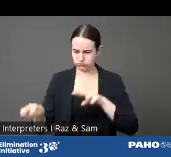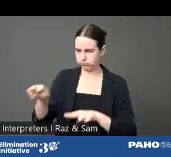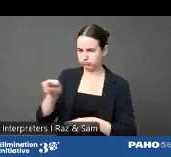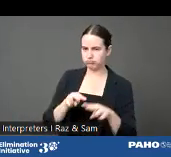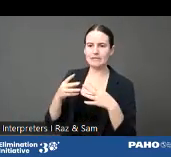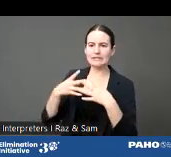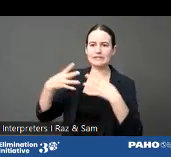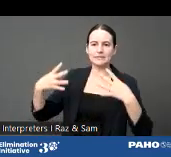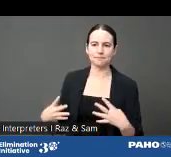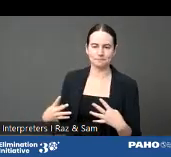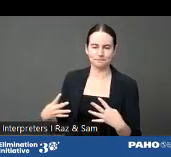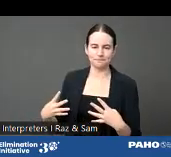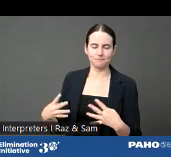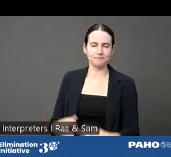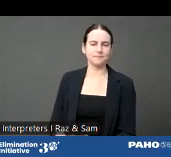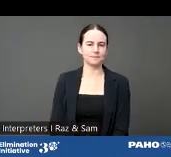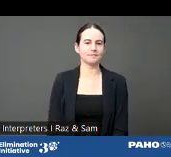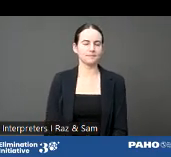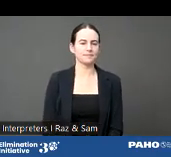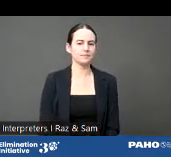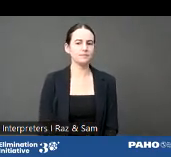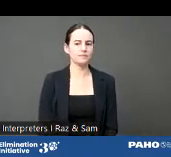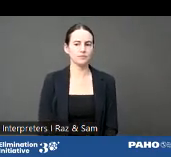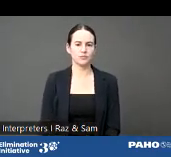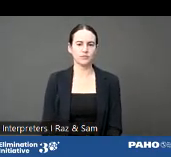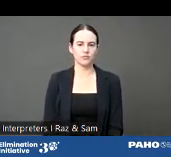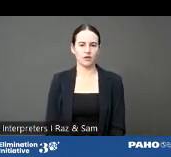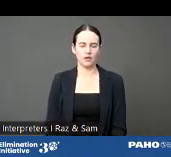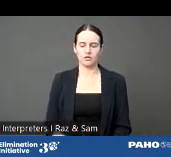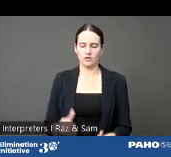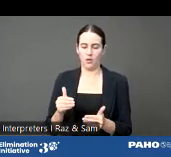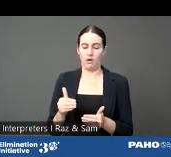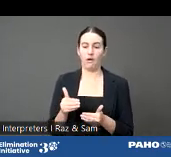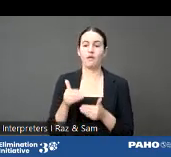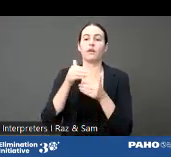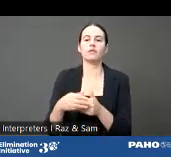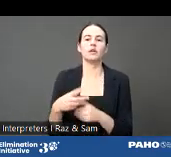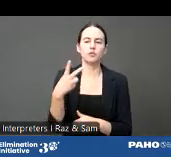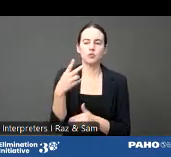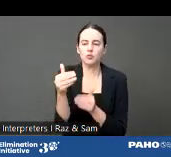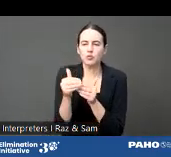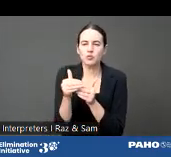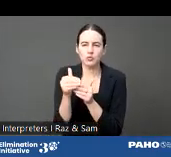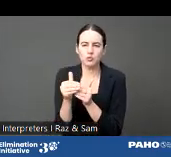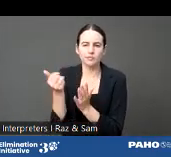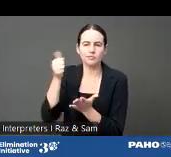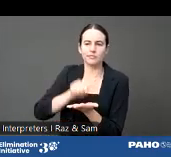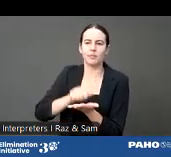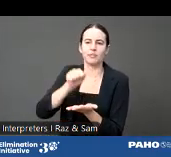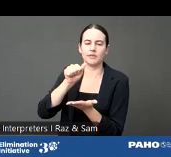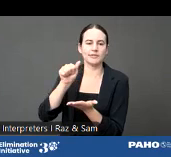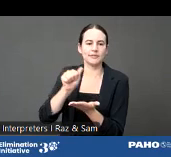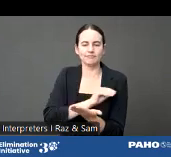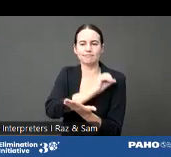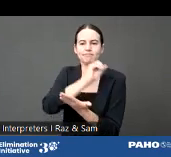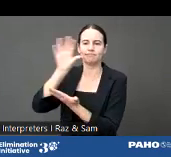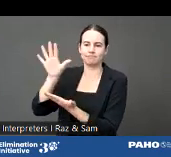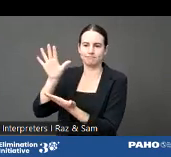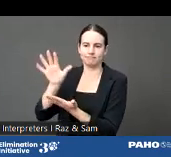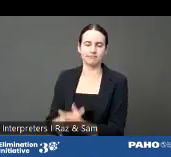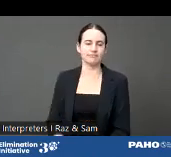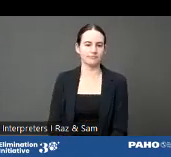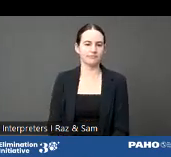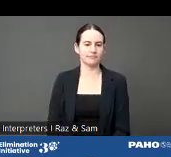ambientais e reforçar a governança, a administração e o financiamento. Com isso, estaremos monitoreando